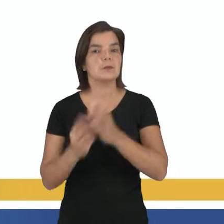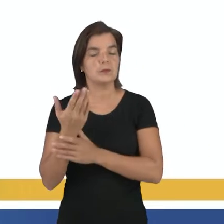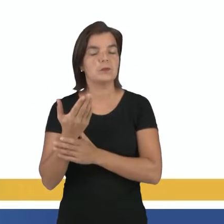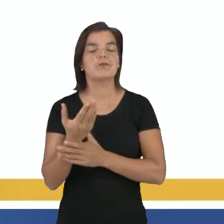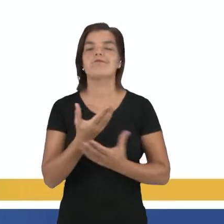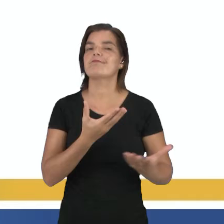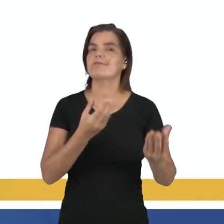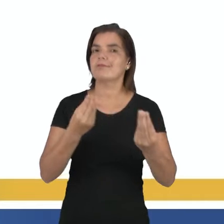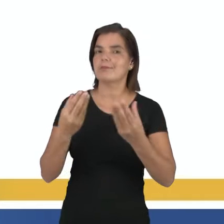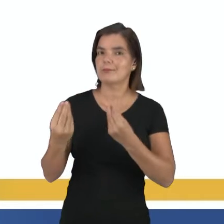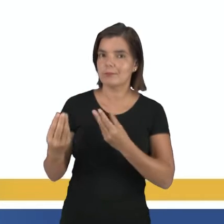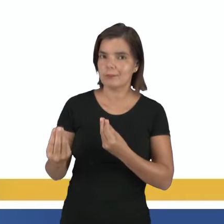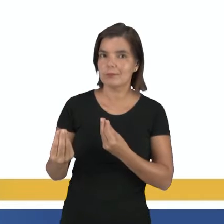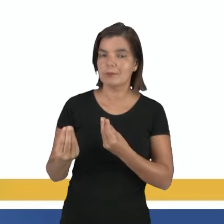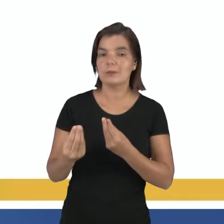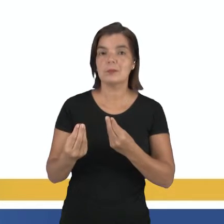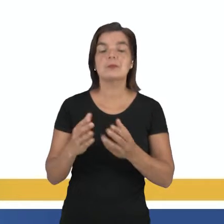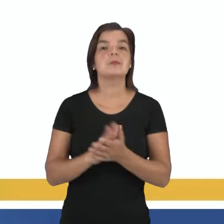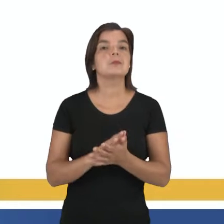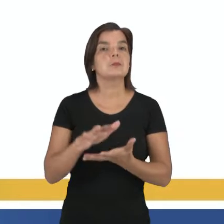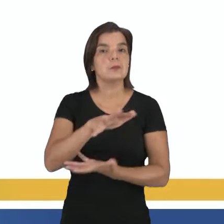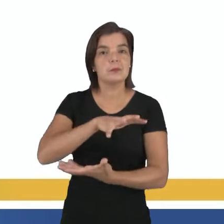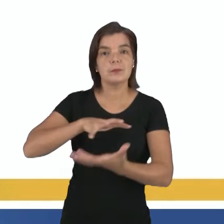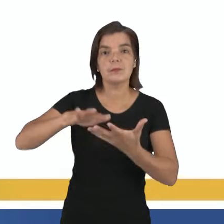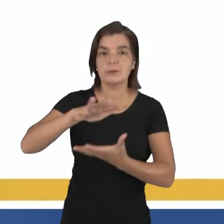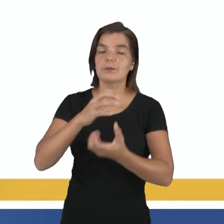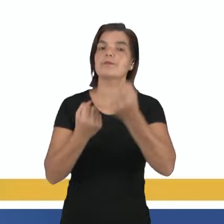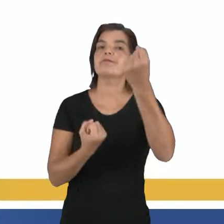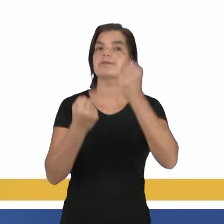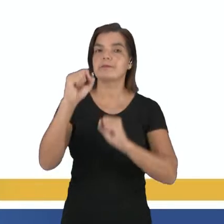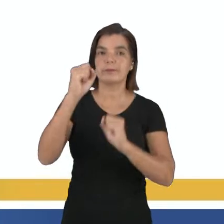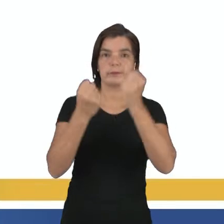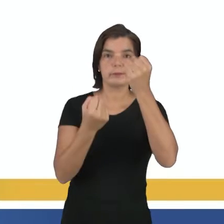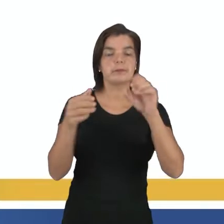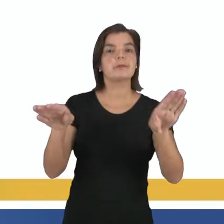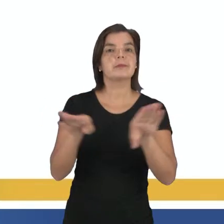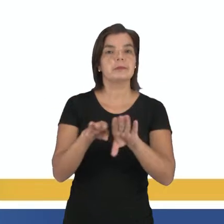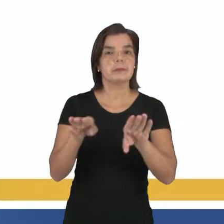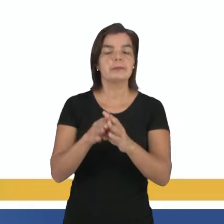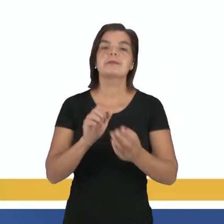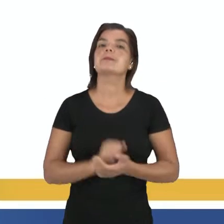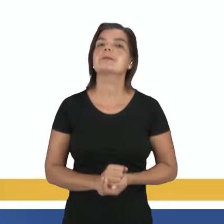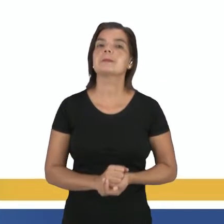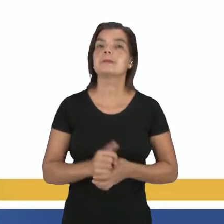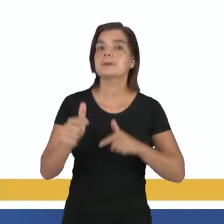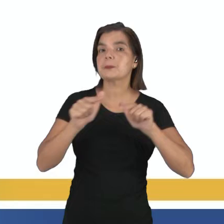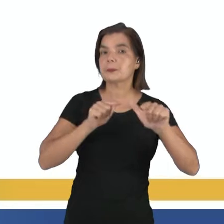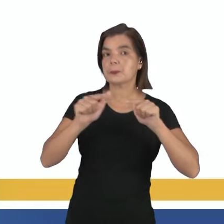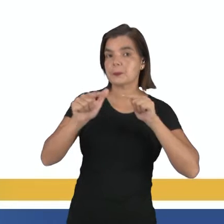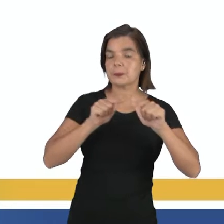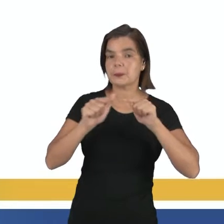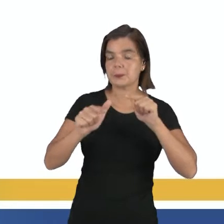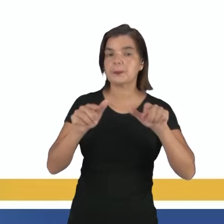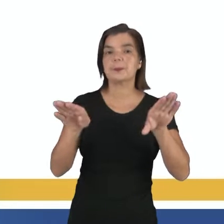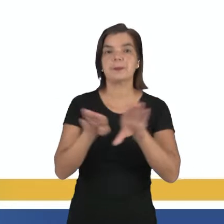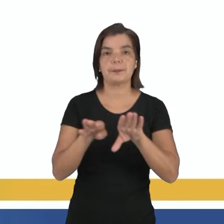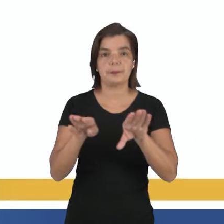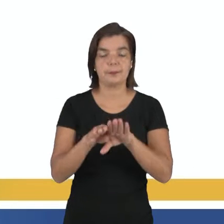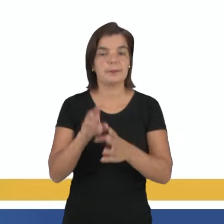aconteceu bastante aí depois da Revolução Industrial. A gente viu que a mão de obra que era